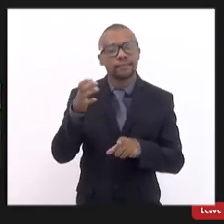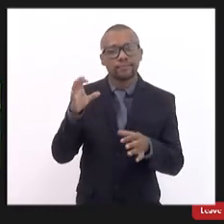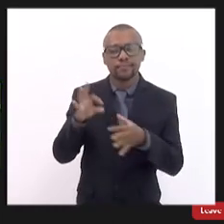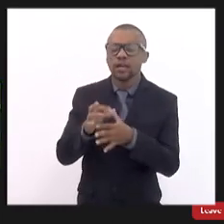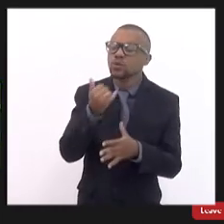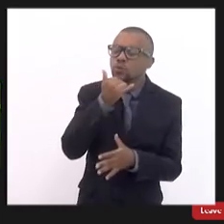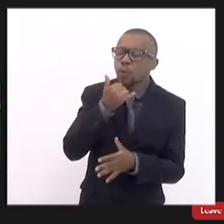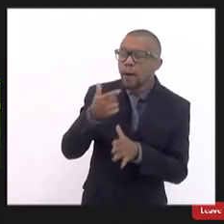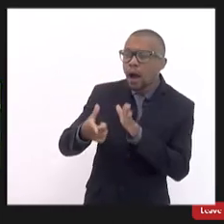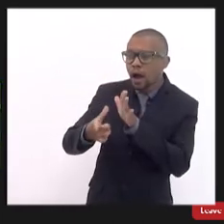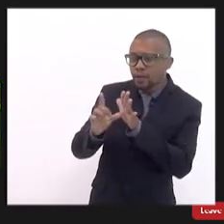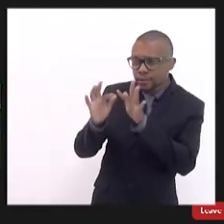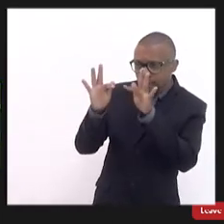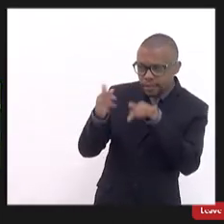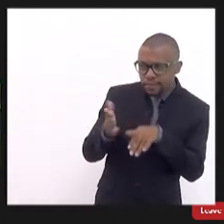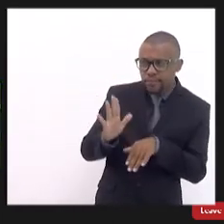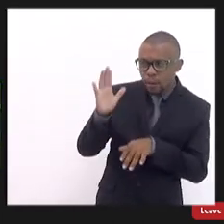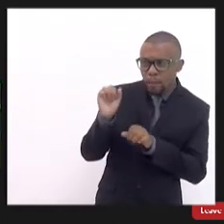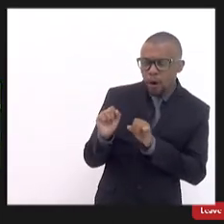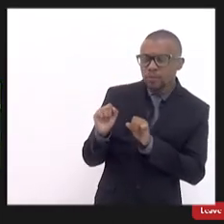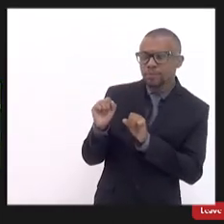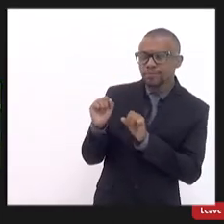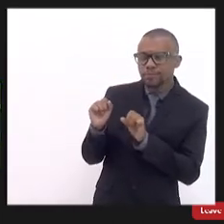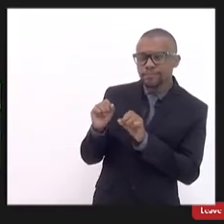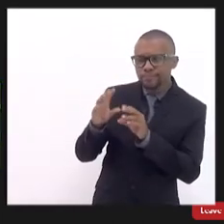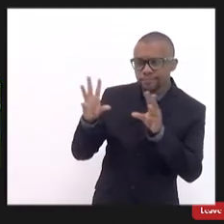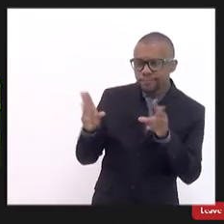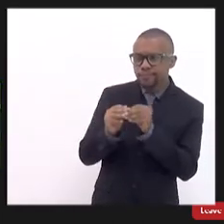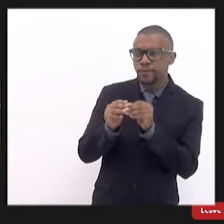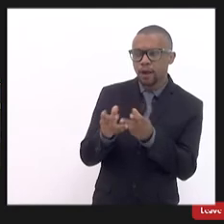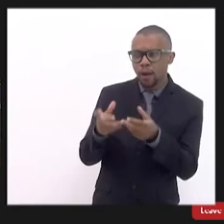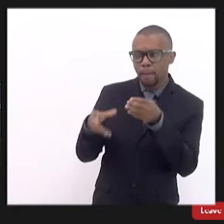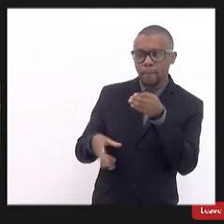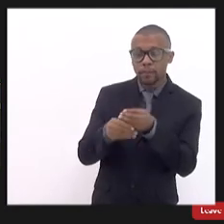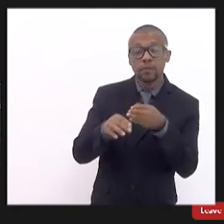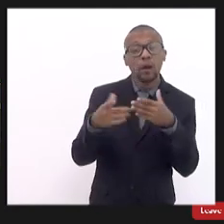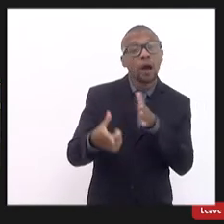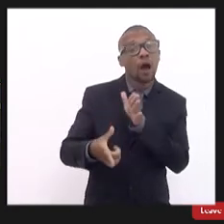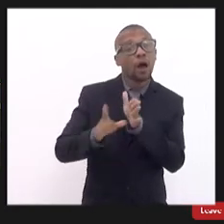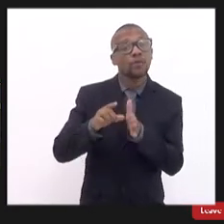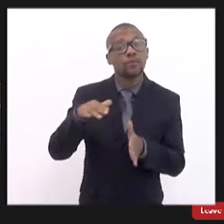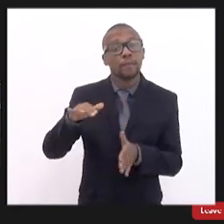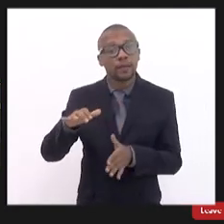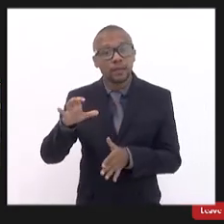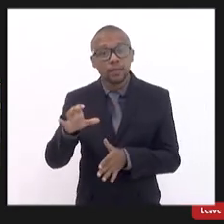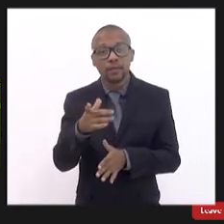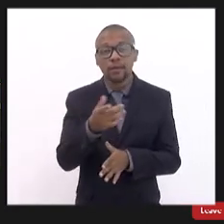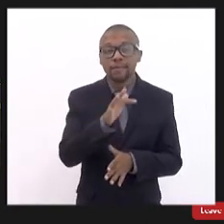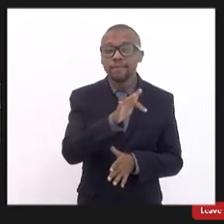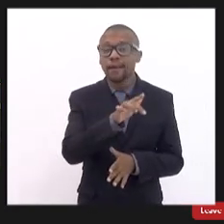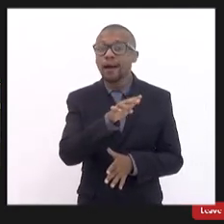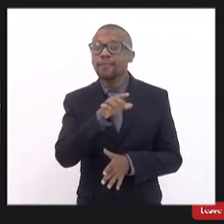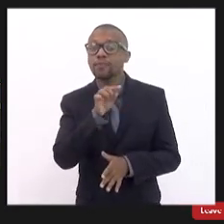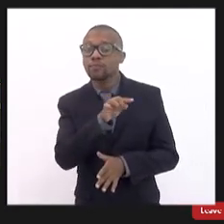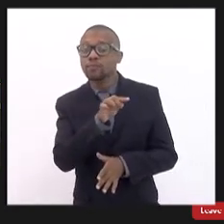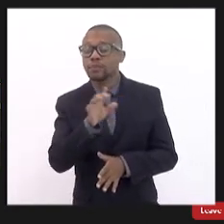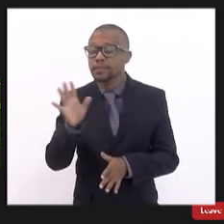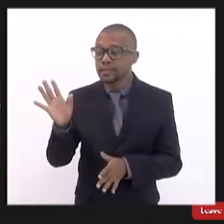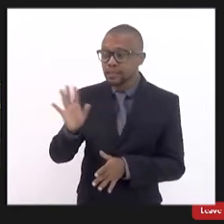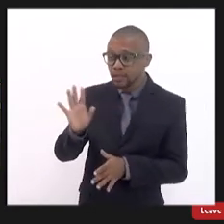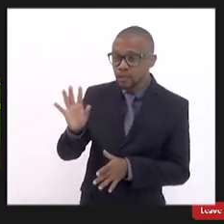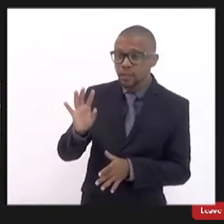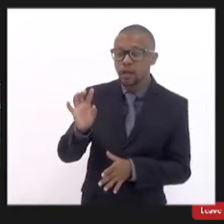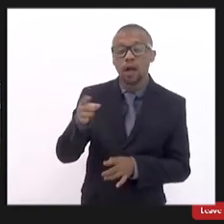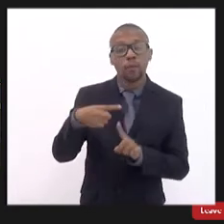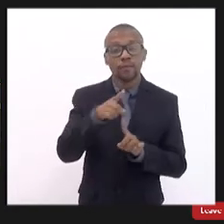Mink, antes de você encerrar, eu posso só fazer uma rápida observação? Sim, tá. Antes do Mink, então, Flávio Serafini. Então, Flávio. Que você é